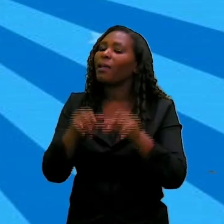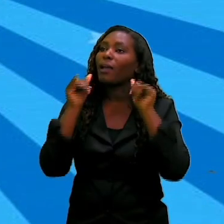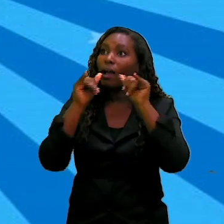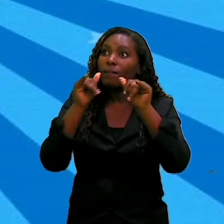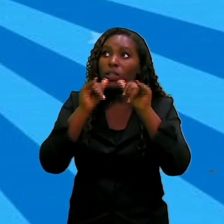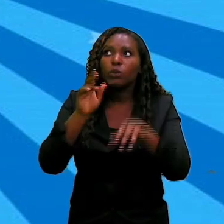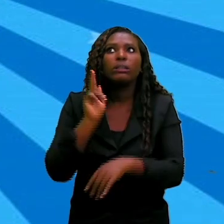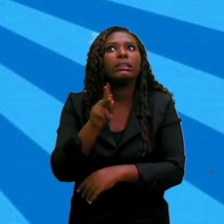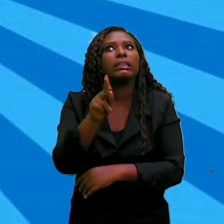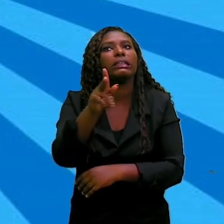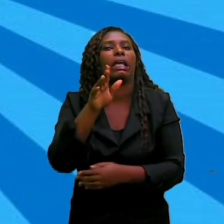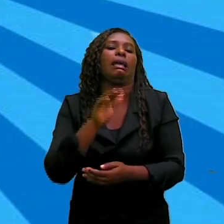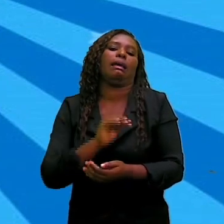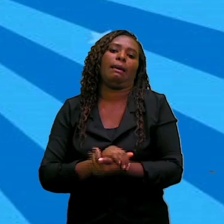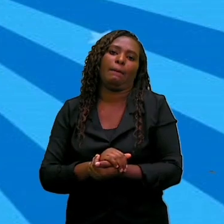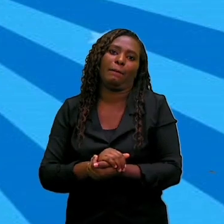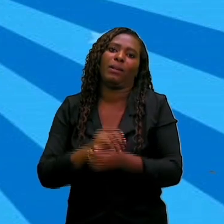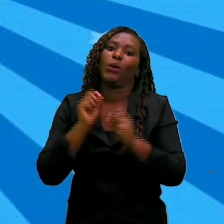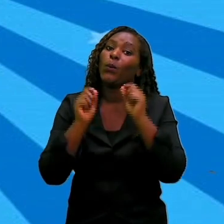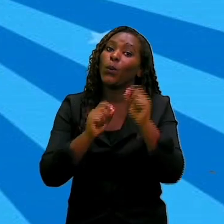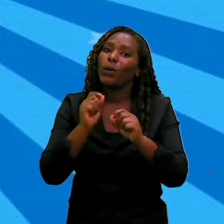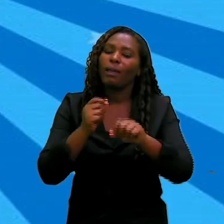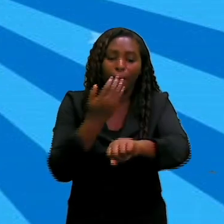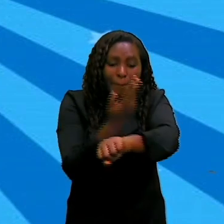e nunca me canso de falar,